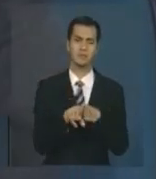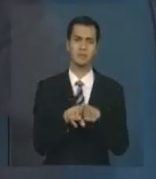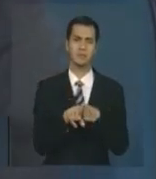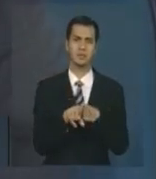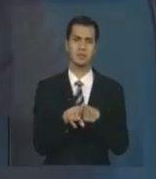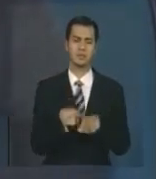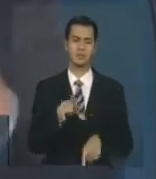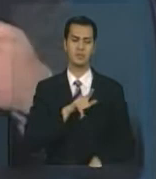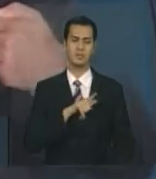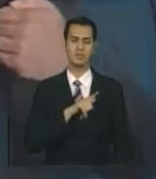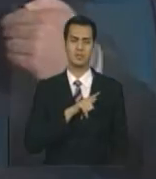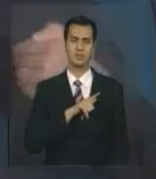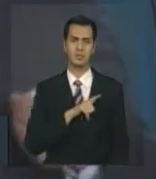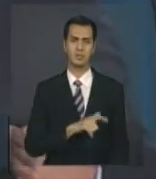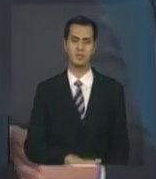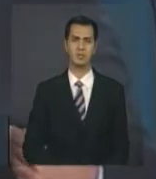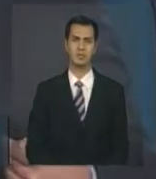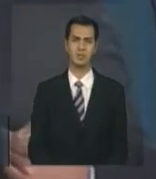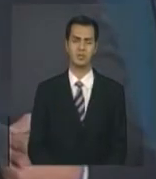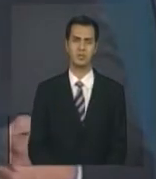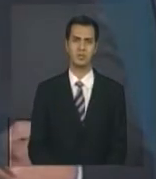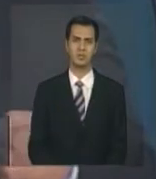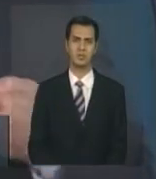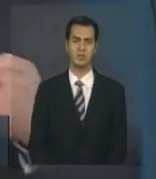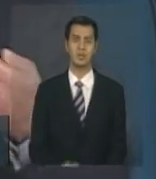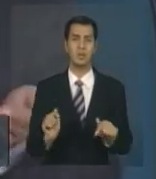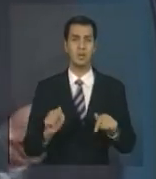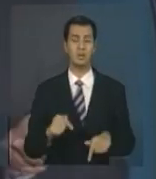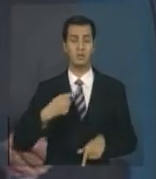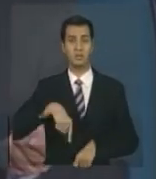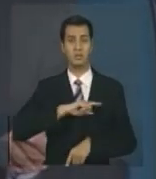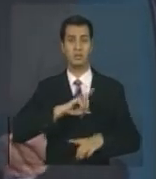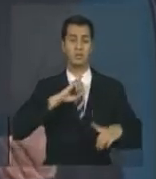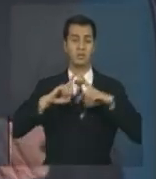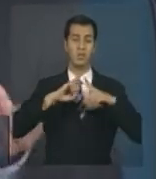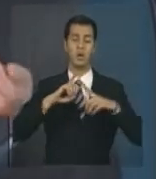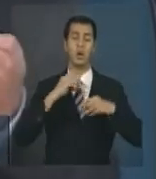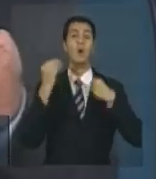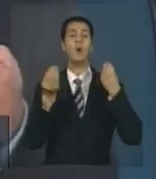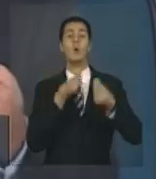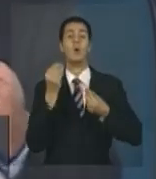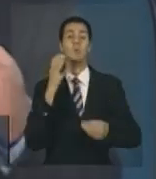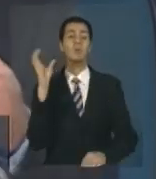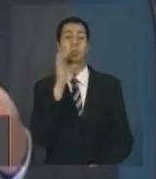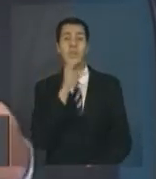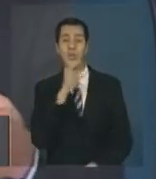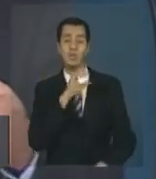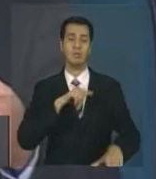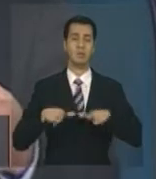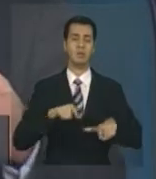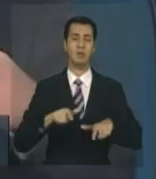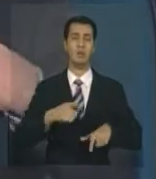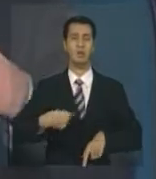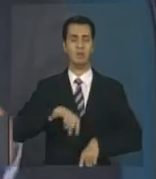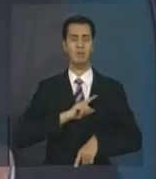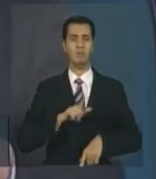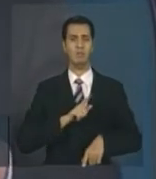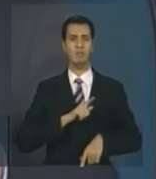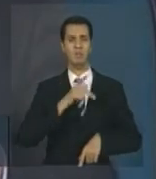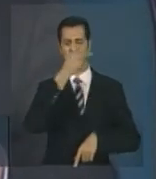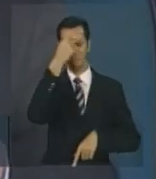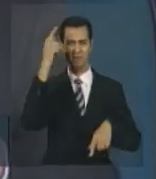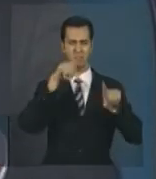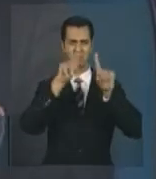segundas parcelas. A gente está discutindo aqui como agilizar isso. Nós temos uma estrutura de pessoal também